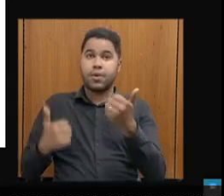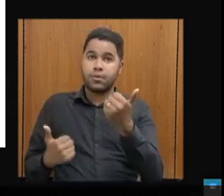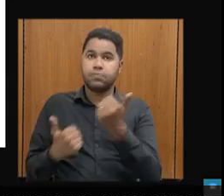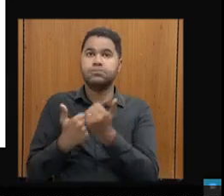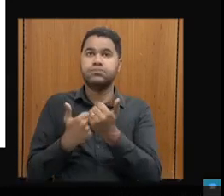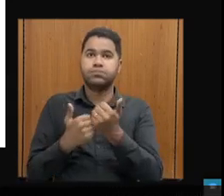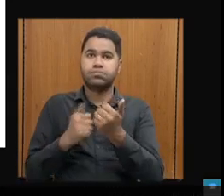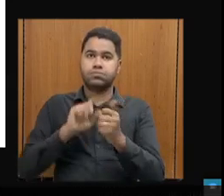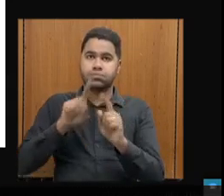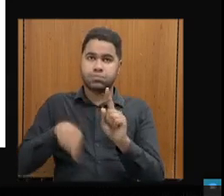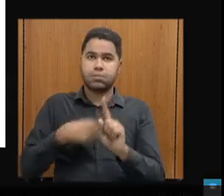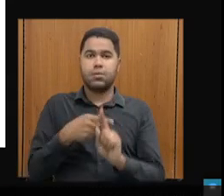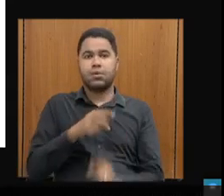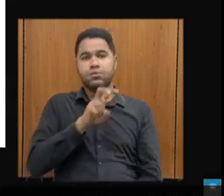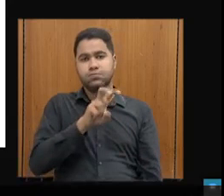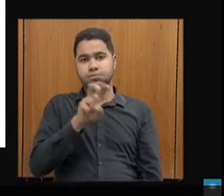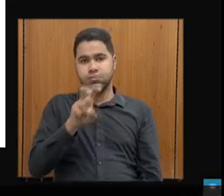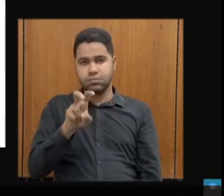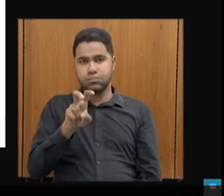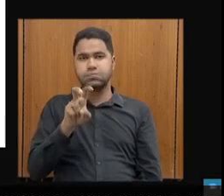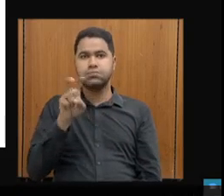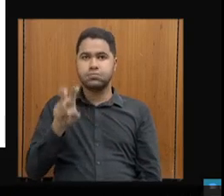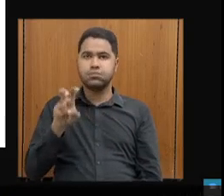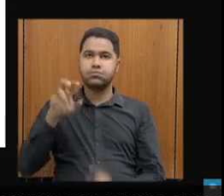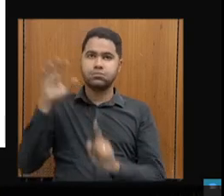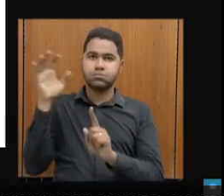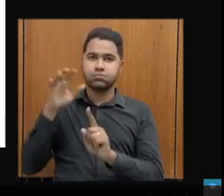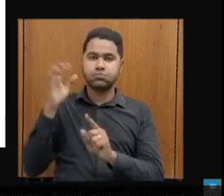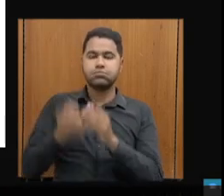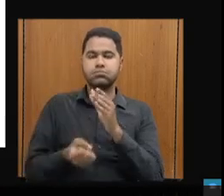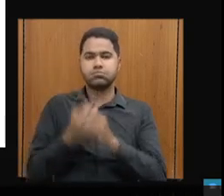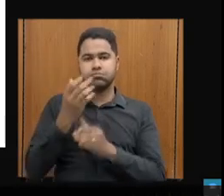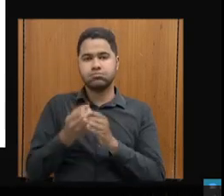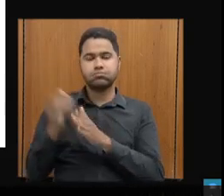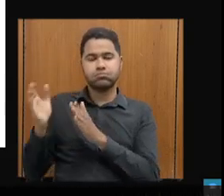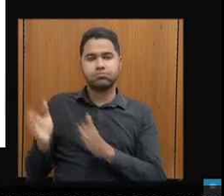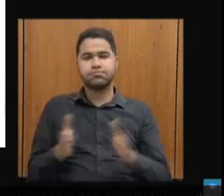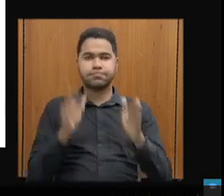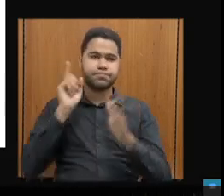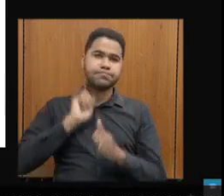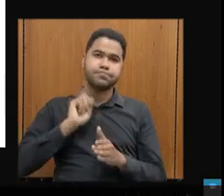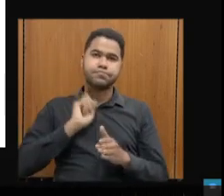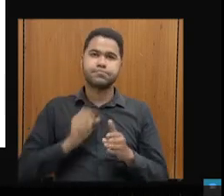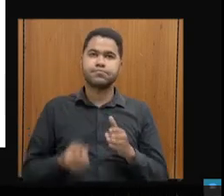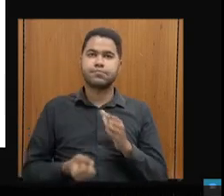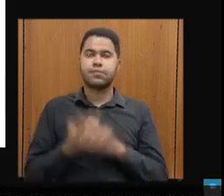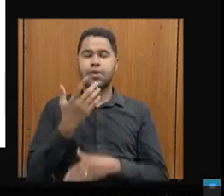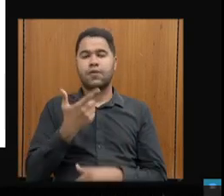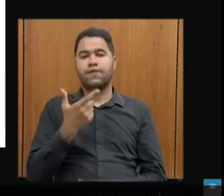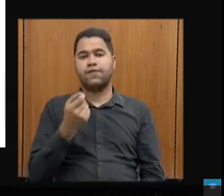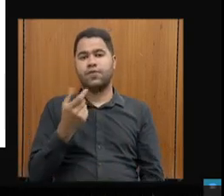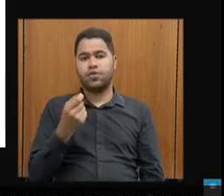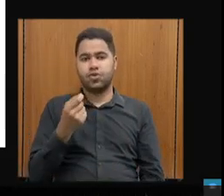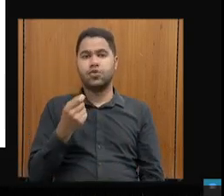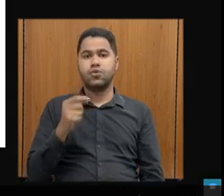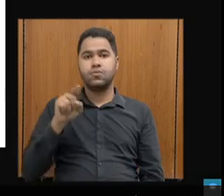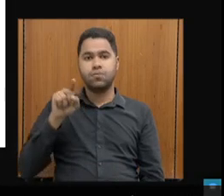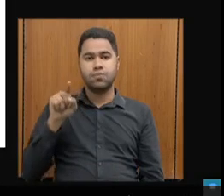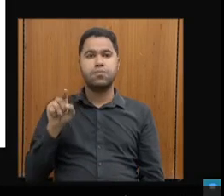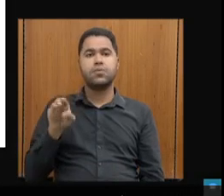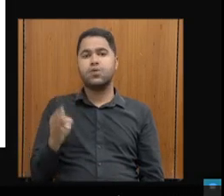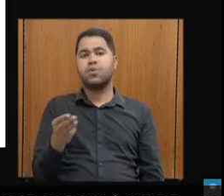de 555 milhões de impacto na produção mineira e uma geração de mais de 20 milhões de cms